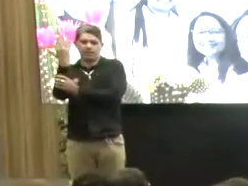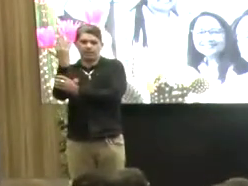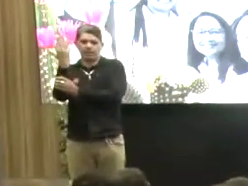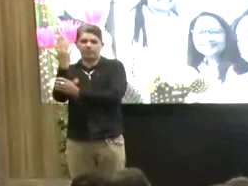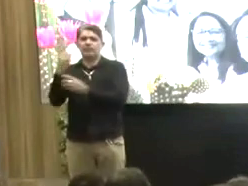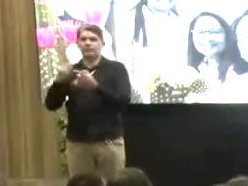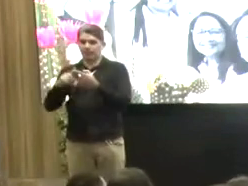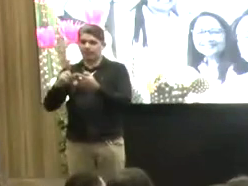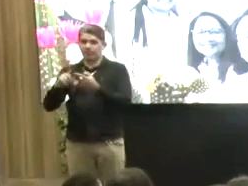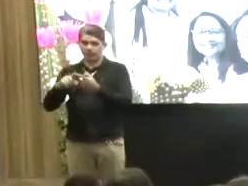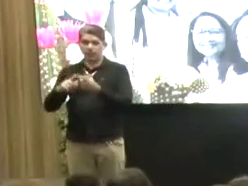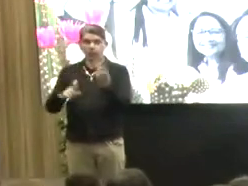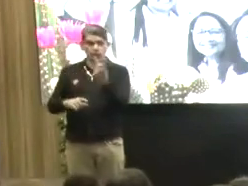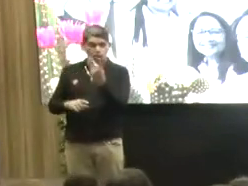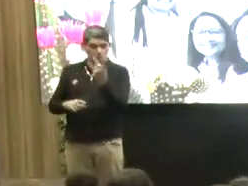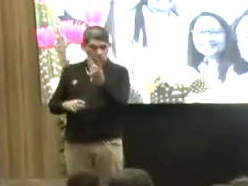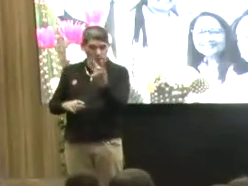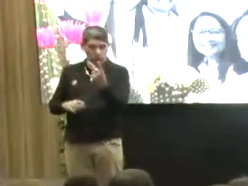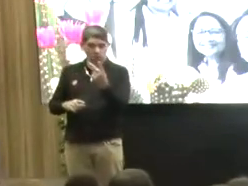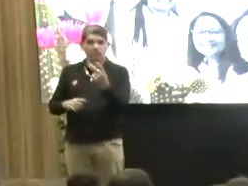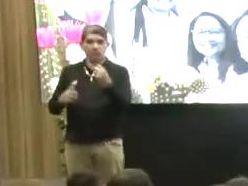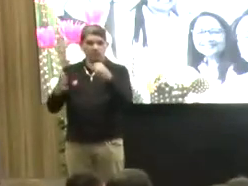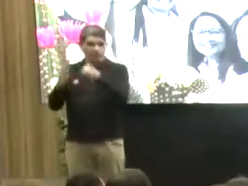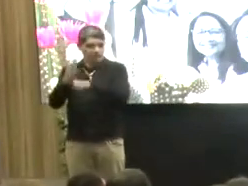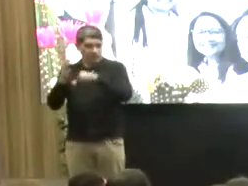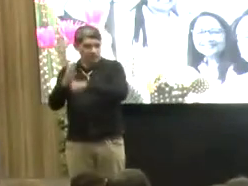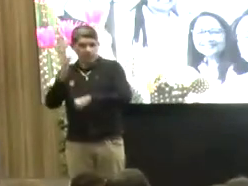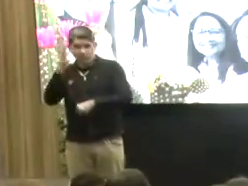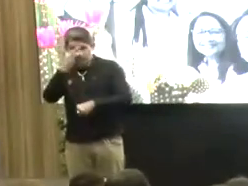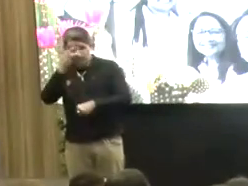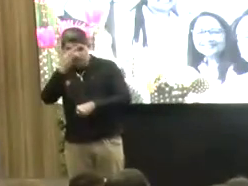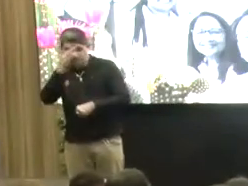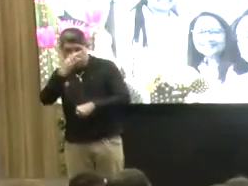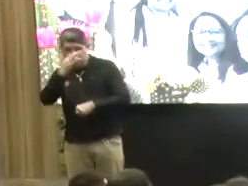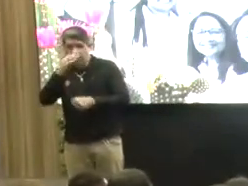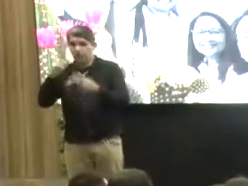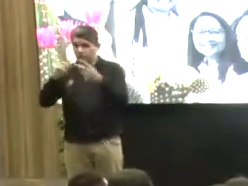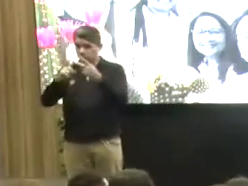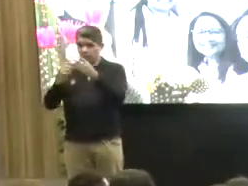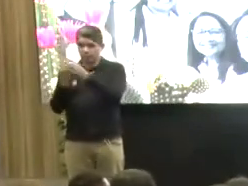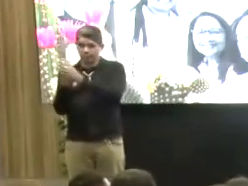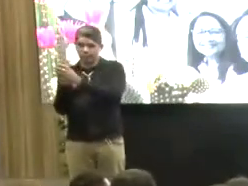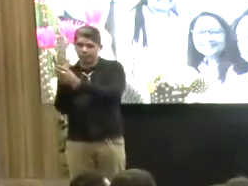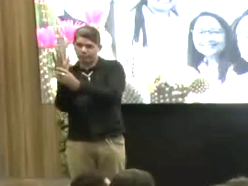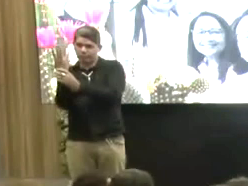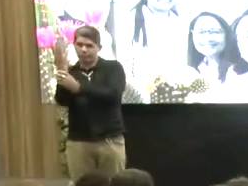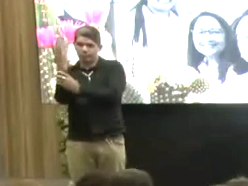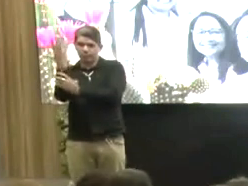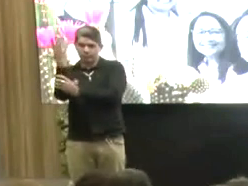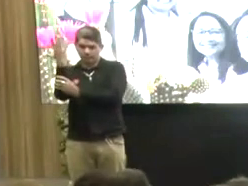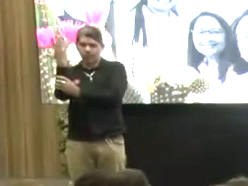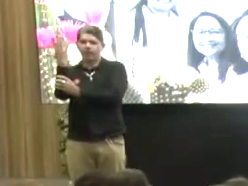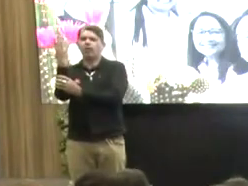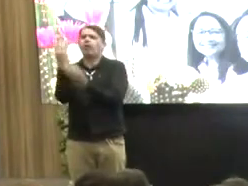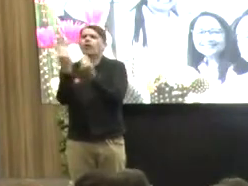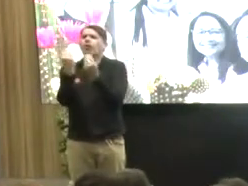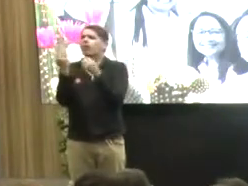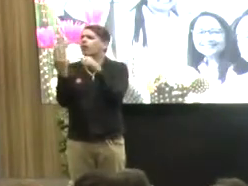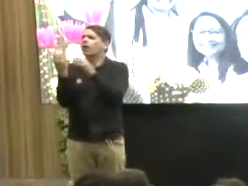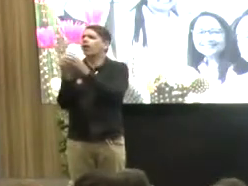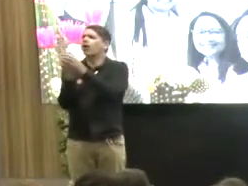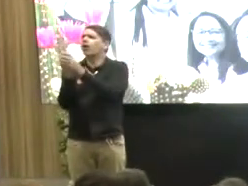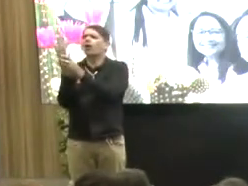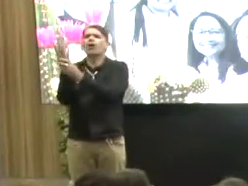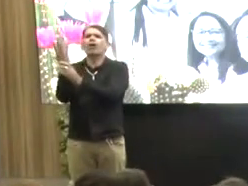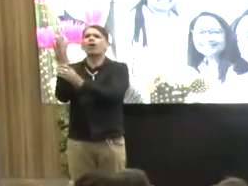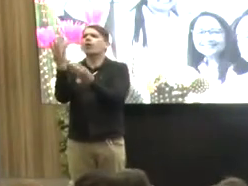florescer. Né? Porque nós temos com o que florescer e como florescer. Cabe a gente